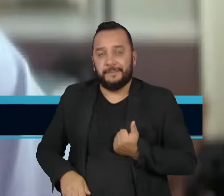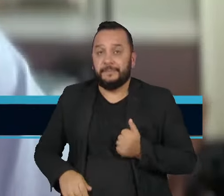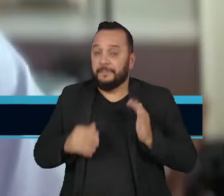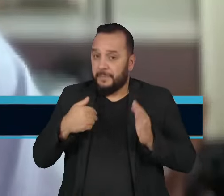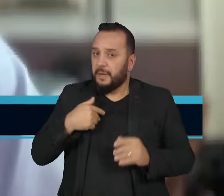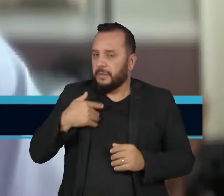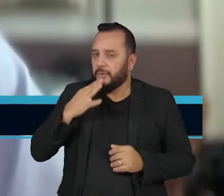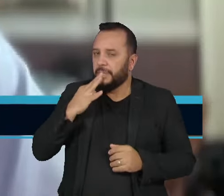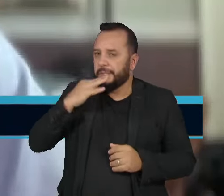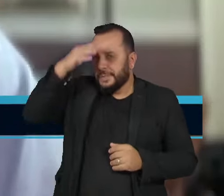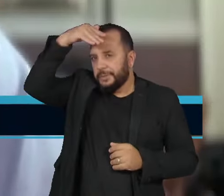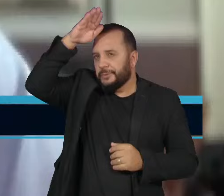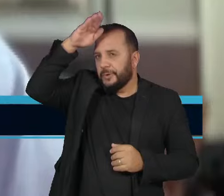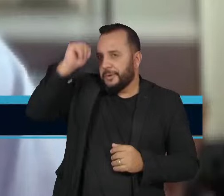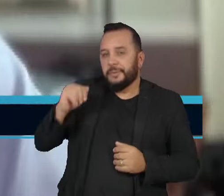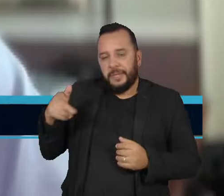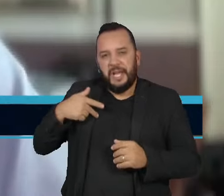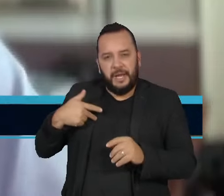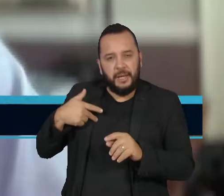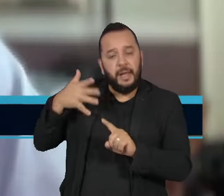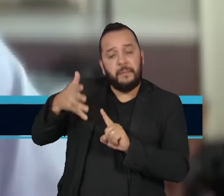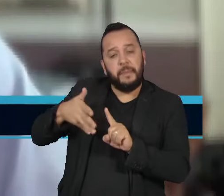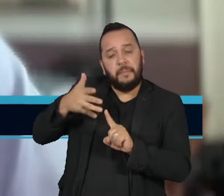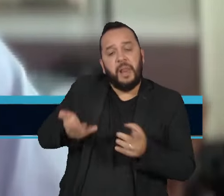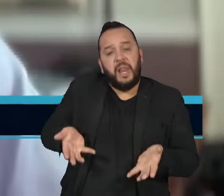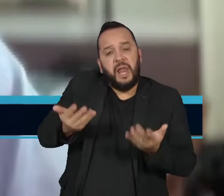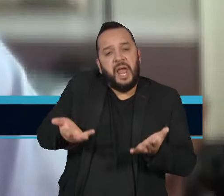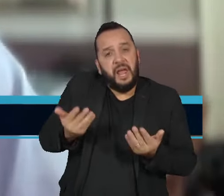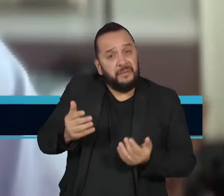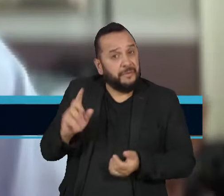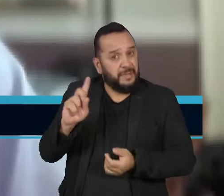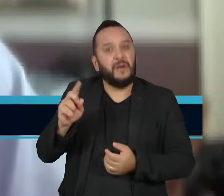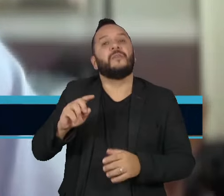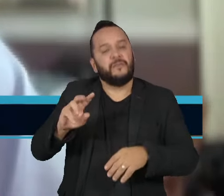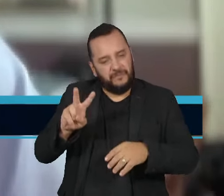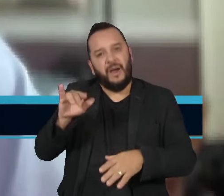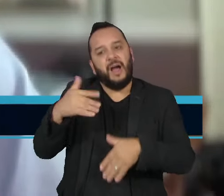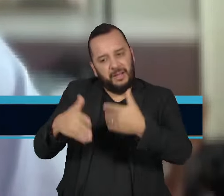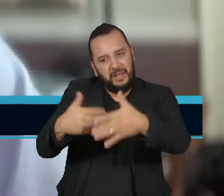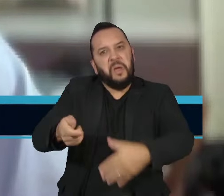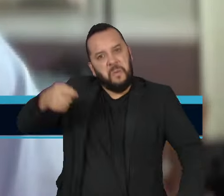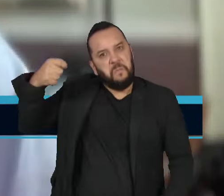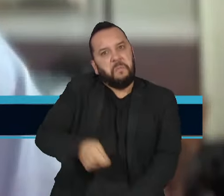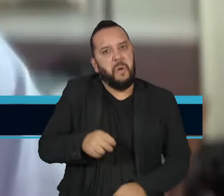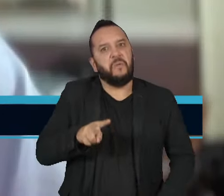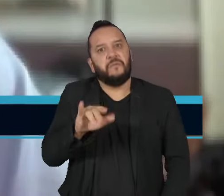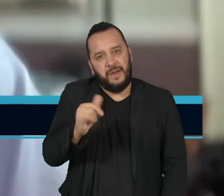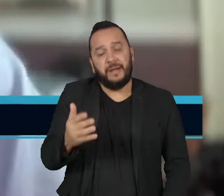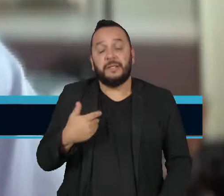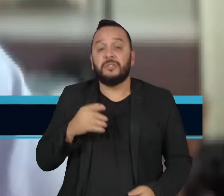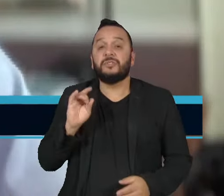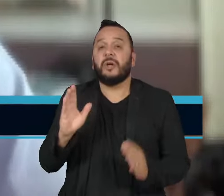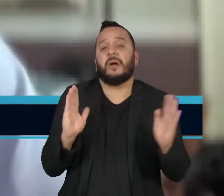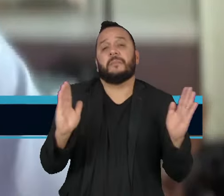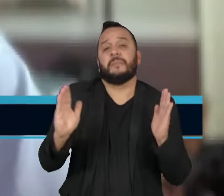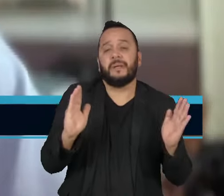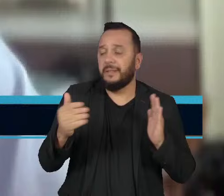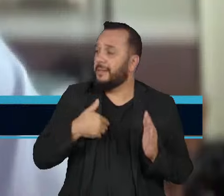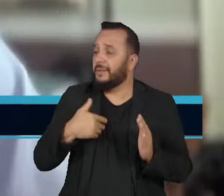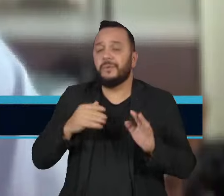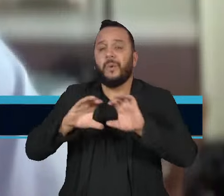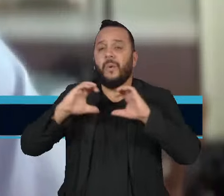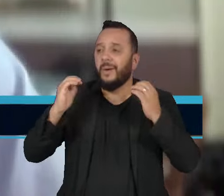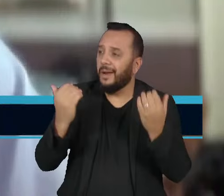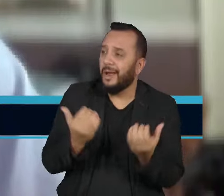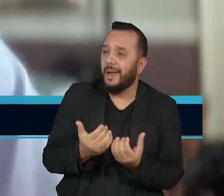o Donald Trump, a gente sabe que não deve durar muito tempo, né? Mas não precisa durar muito tempo, ele só precisa fazer isso ao longo da convenção, conseguir algum tipo